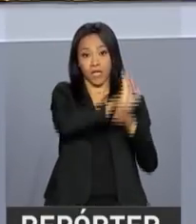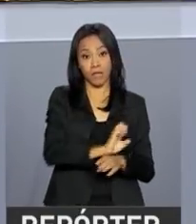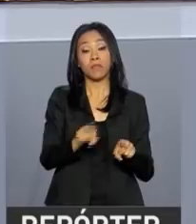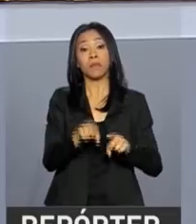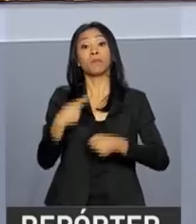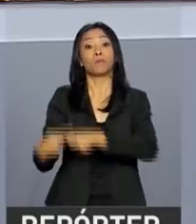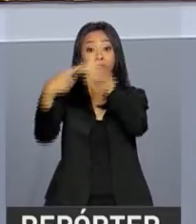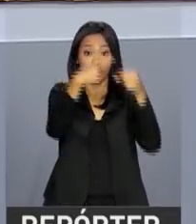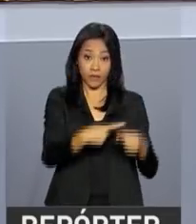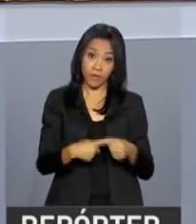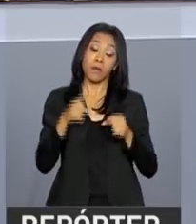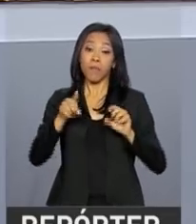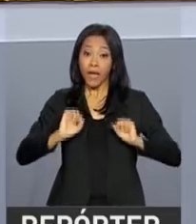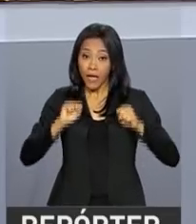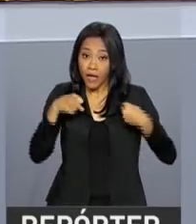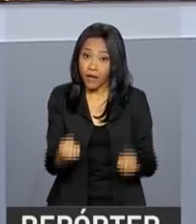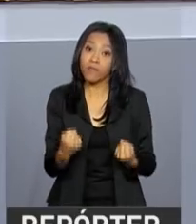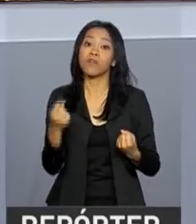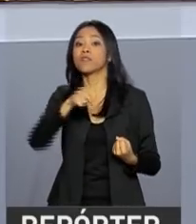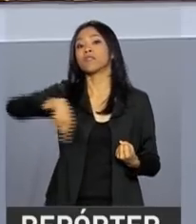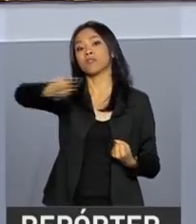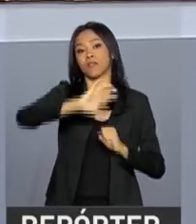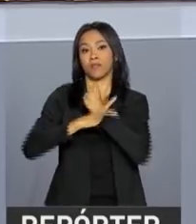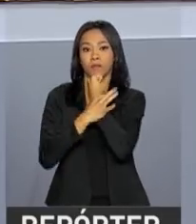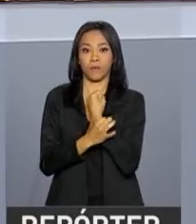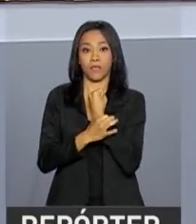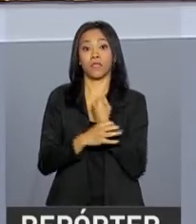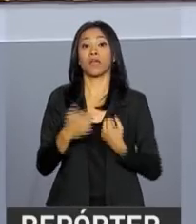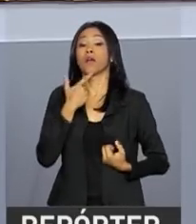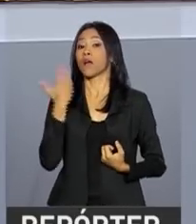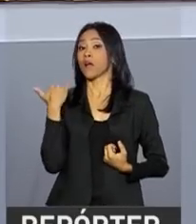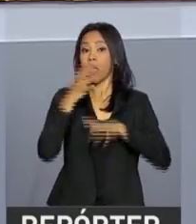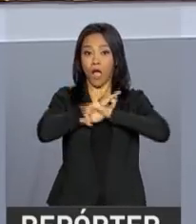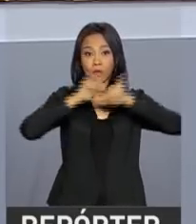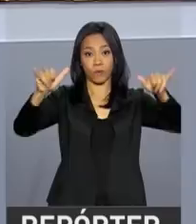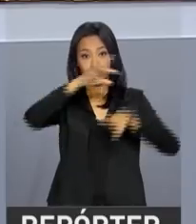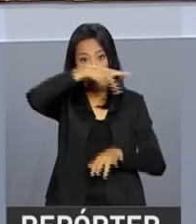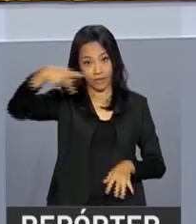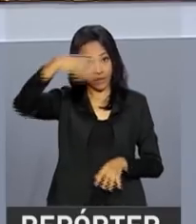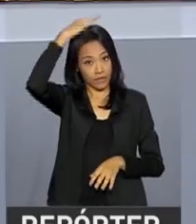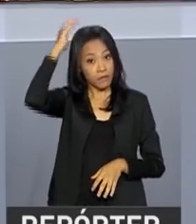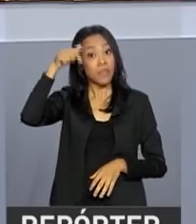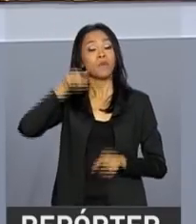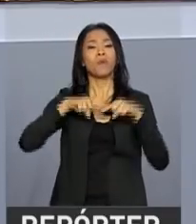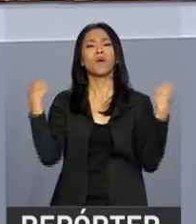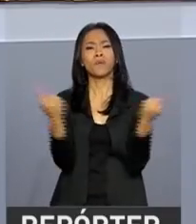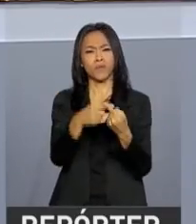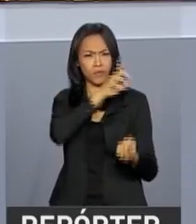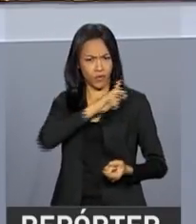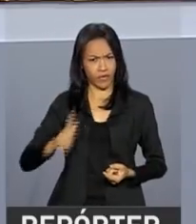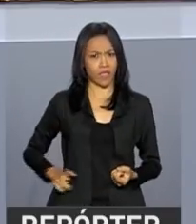reforçar instituições de segurança o anúncio foi feito pelo presidente michel temer durante reunião com governadores no palácio do planalto